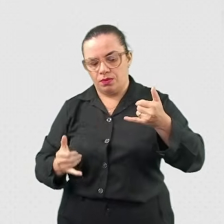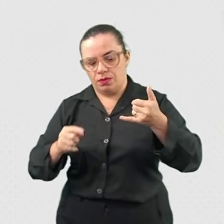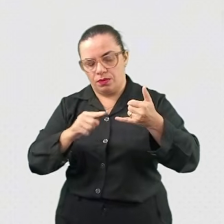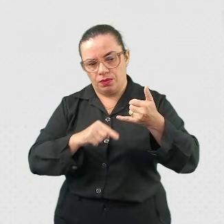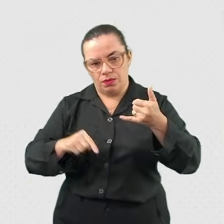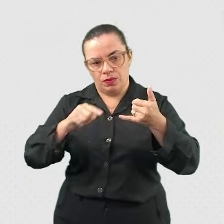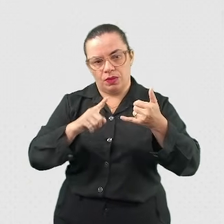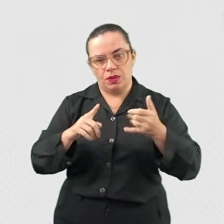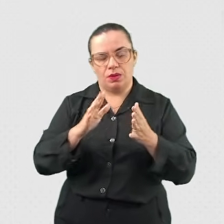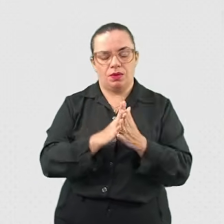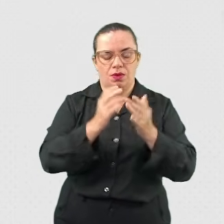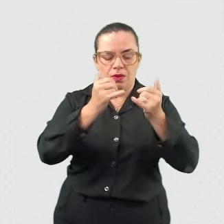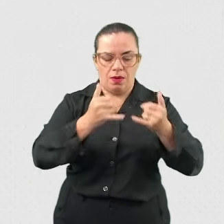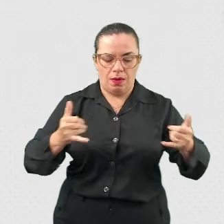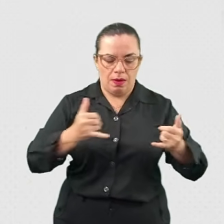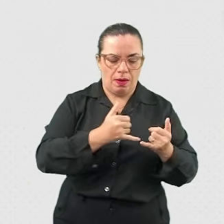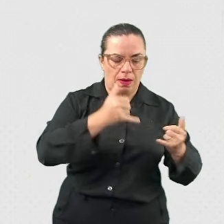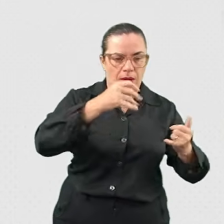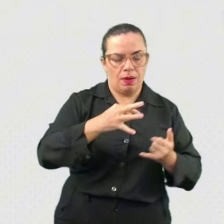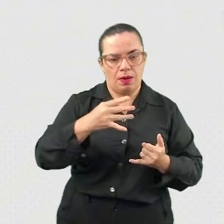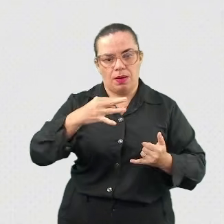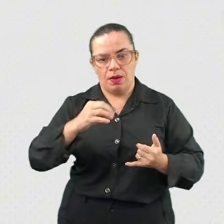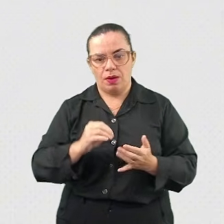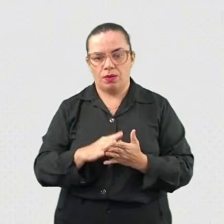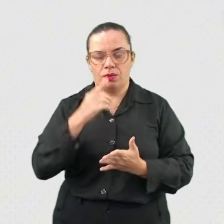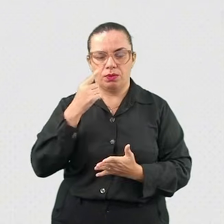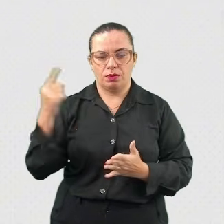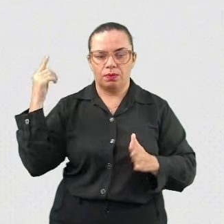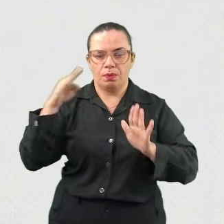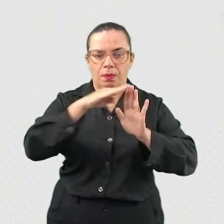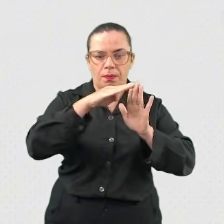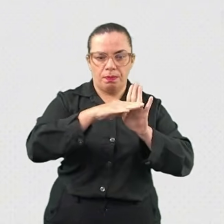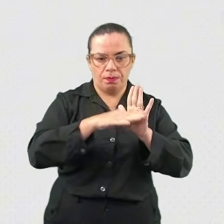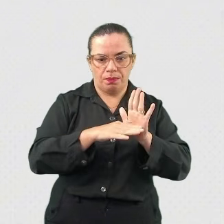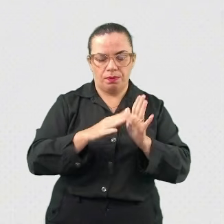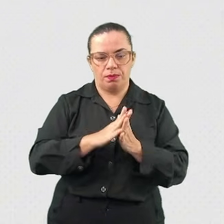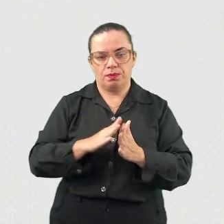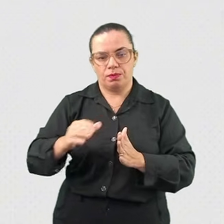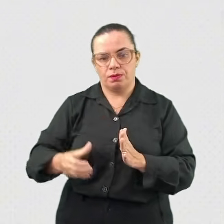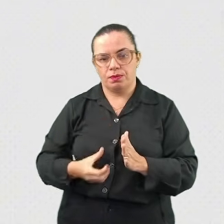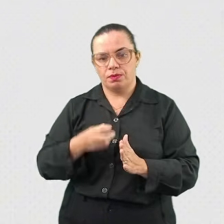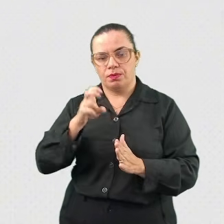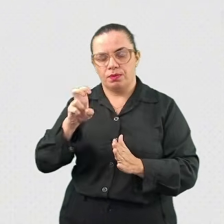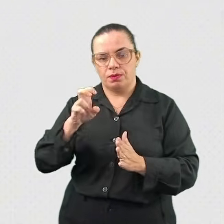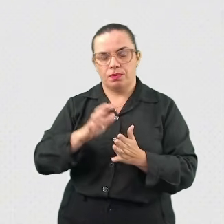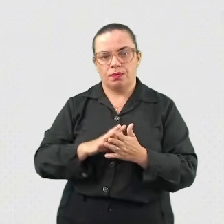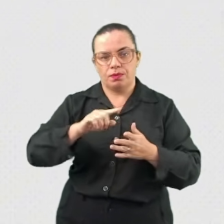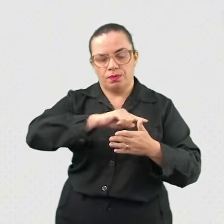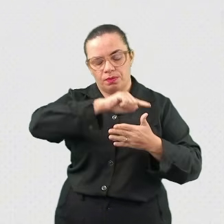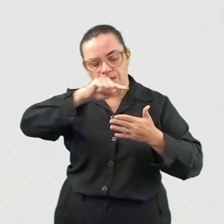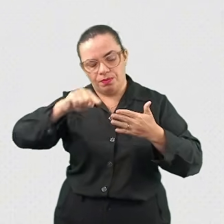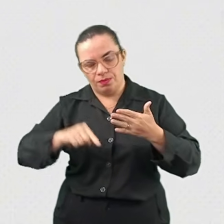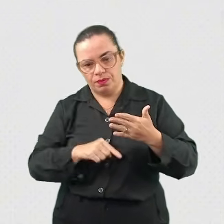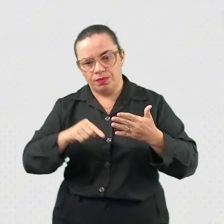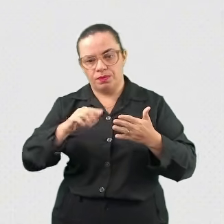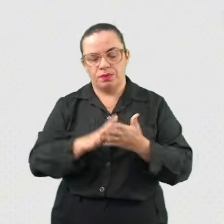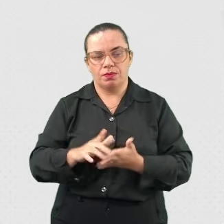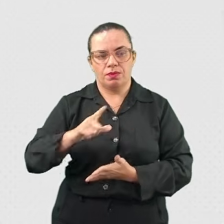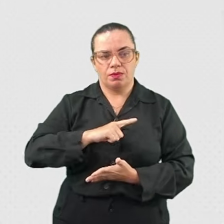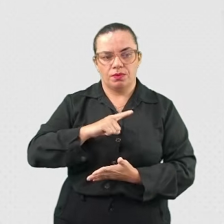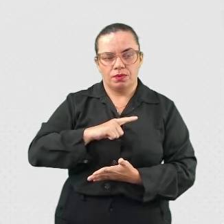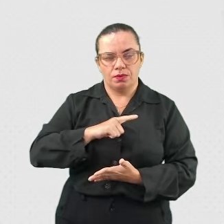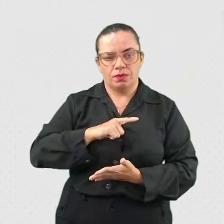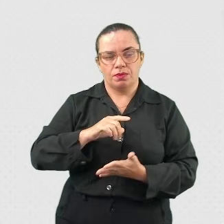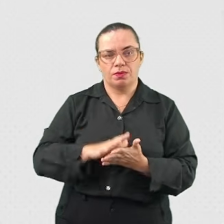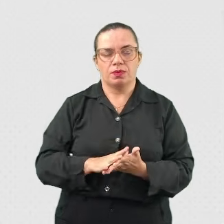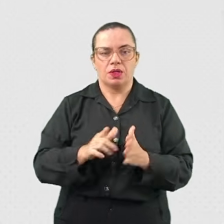é um triângulo. Se ele tem 4 lados, é um quadrilátero. Se tem uns 5 lados, são pentágonos, né? Então esses prefixos,